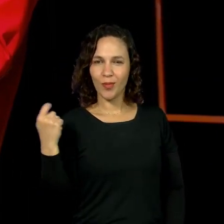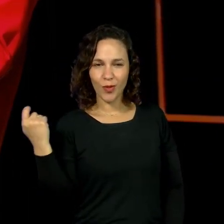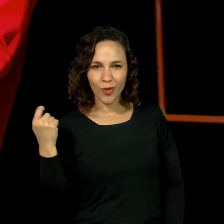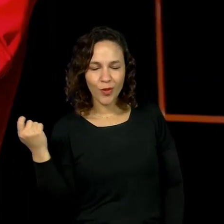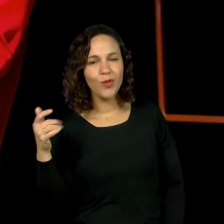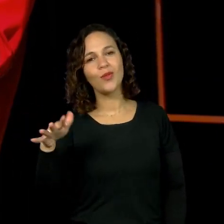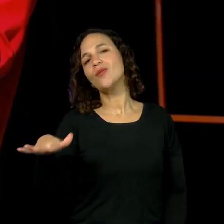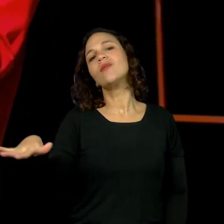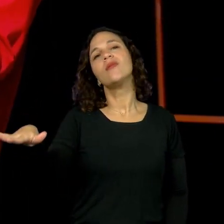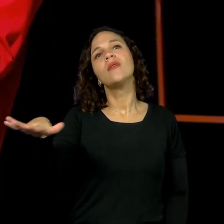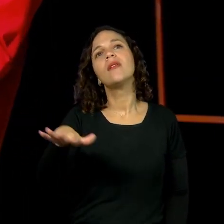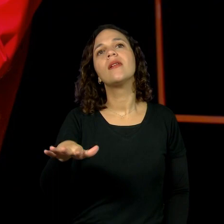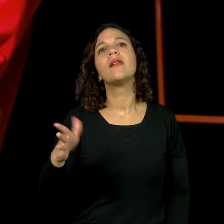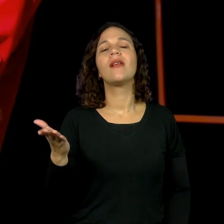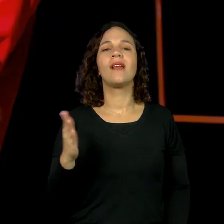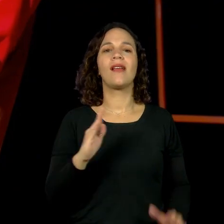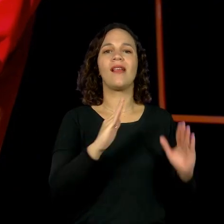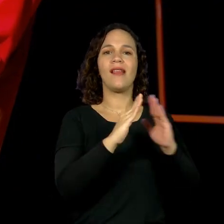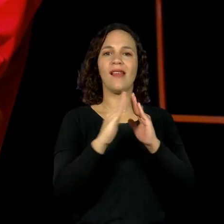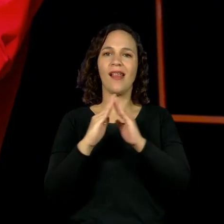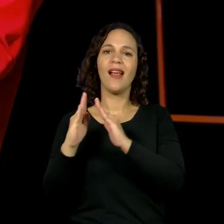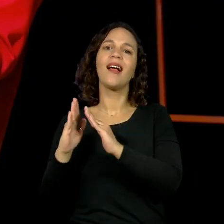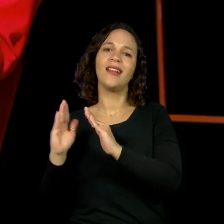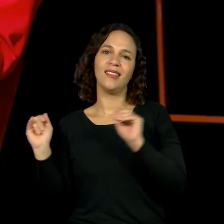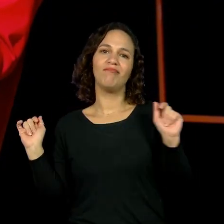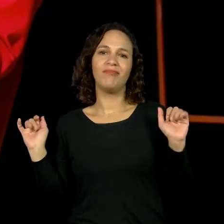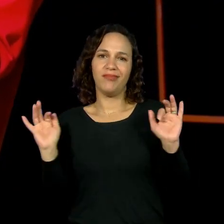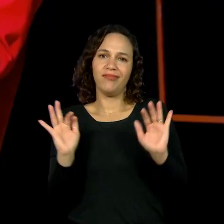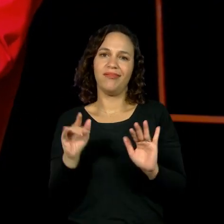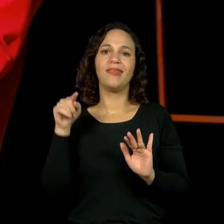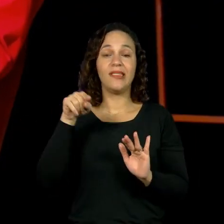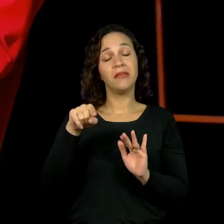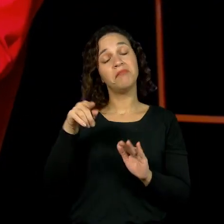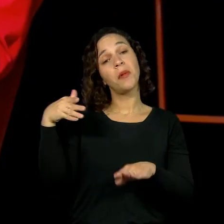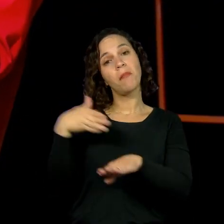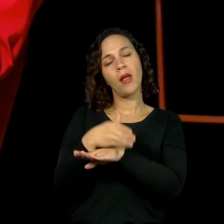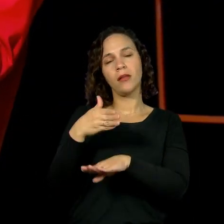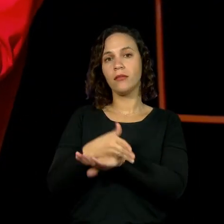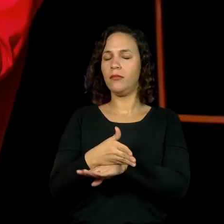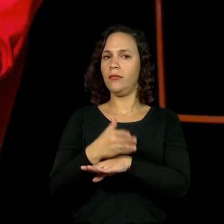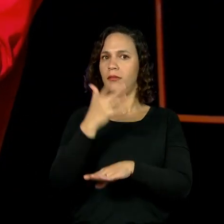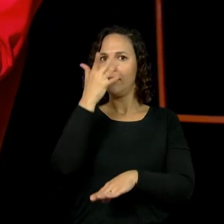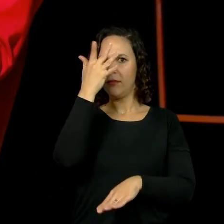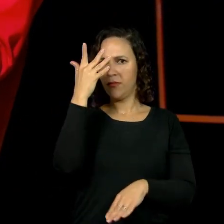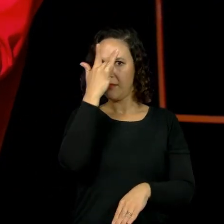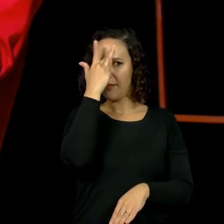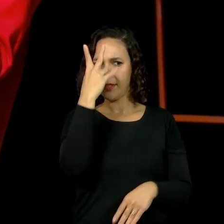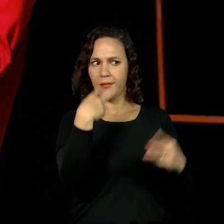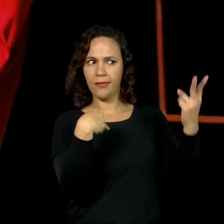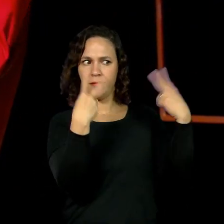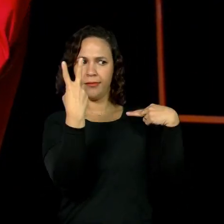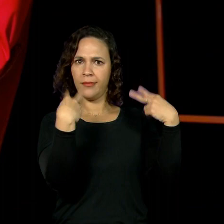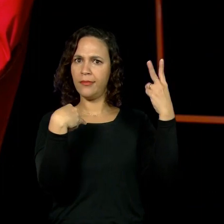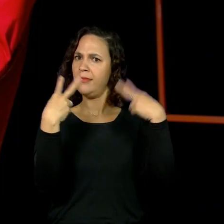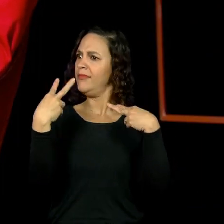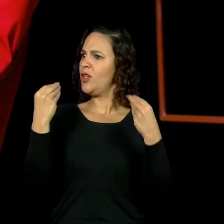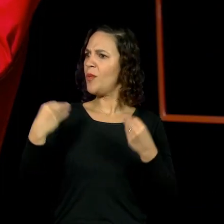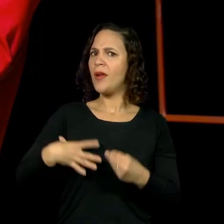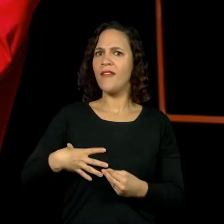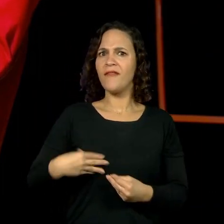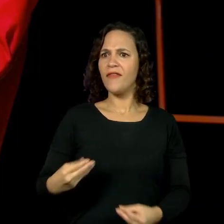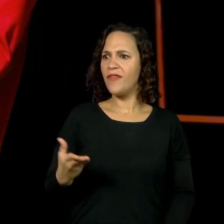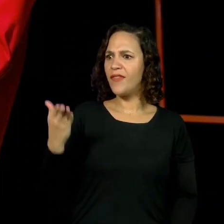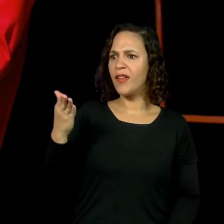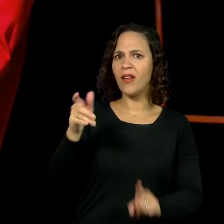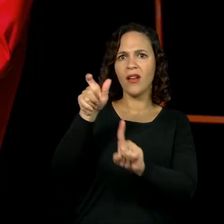né? de prostituição, e a gente participava também. E era um escândalo danado na cidade, porque os filhos de Benedito